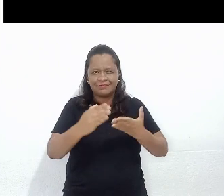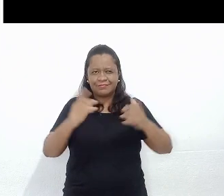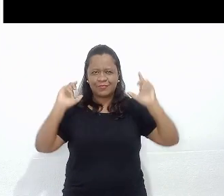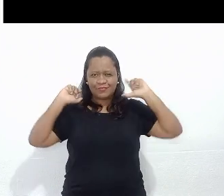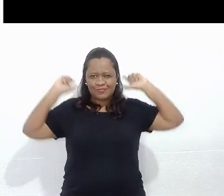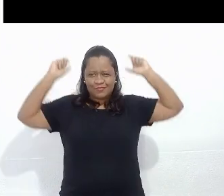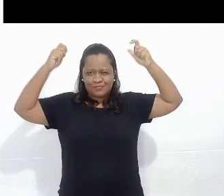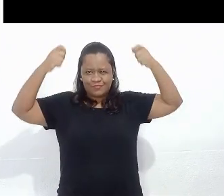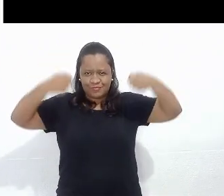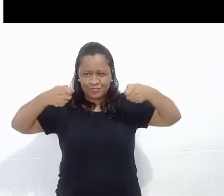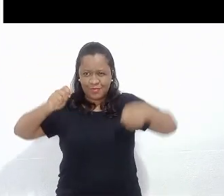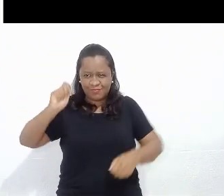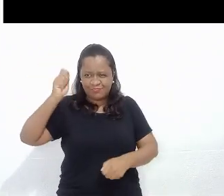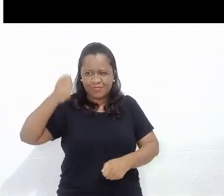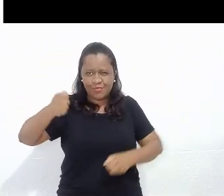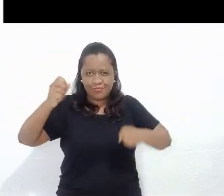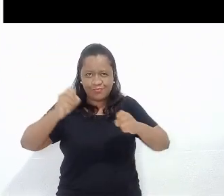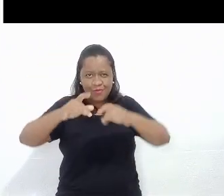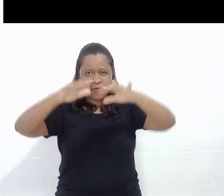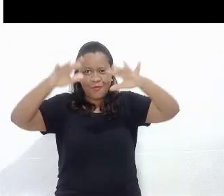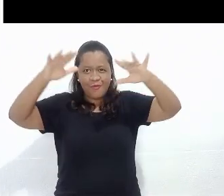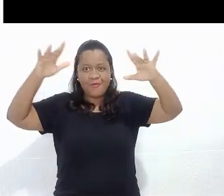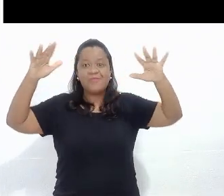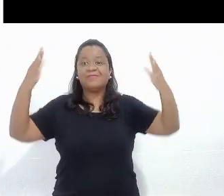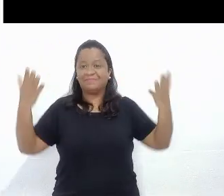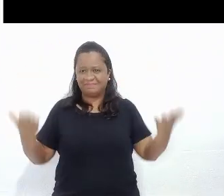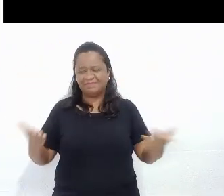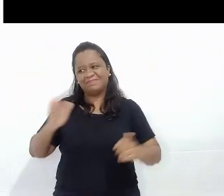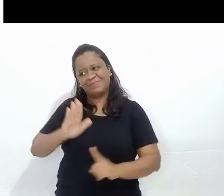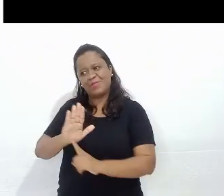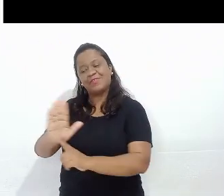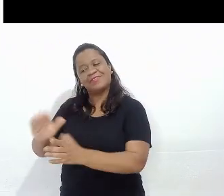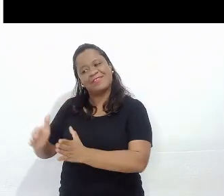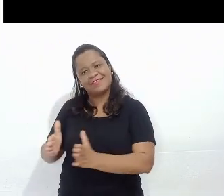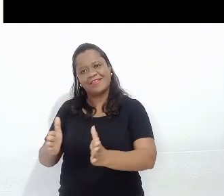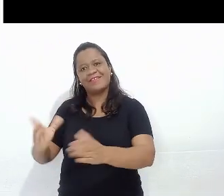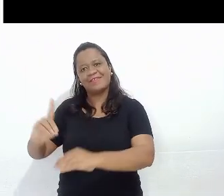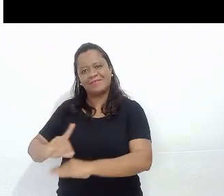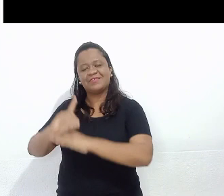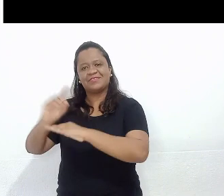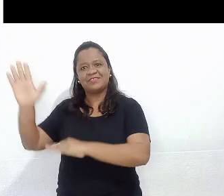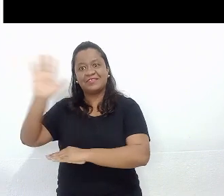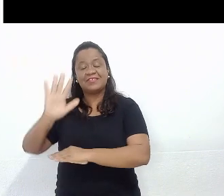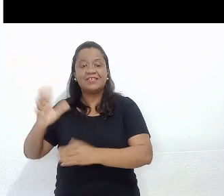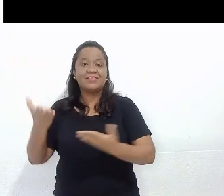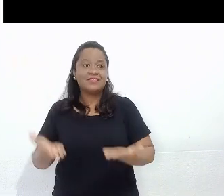diretor. Então, o diretor de fotografia está sempre em plena harmonia com o